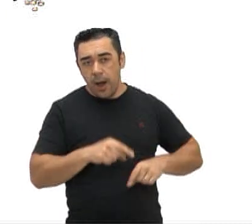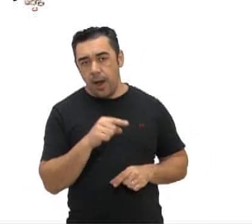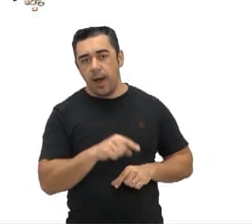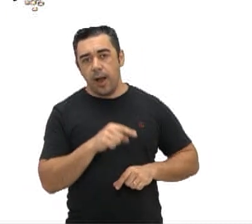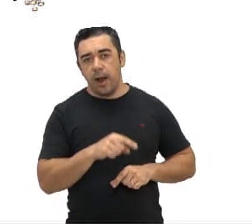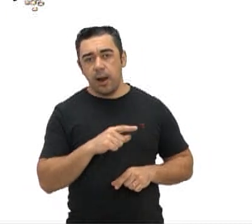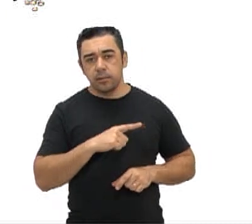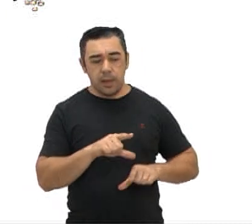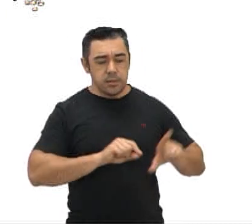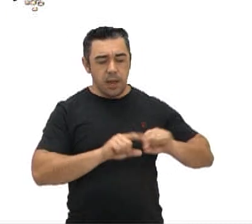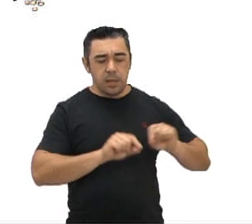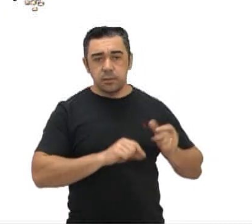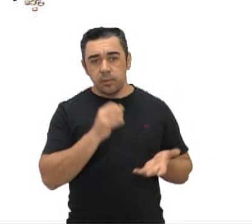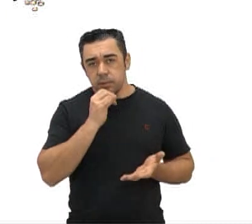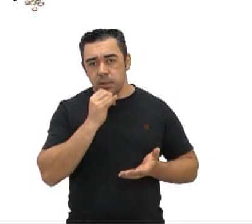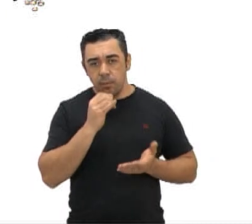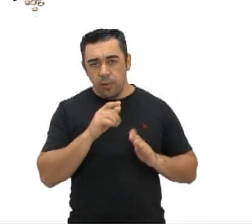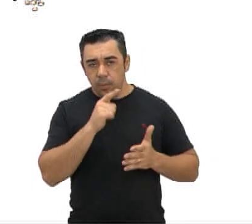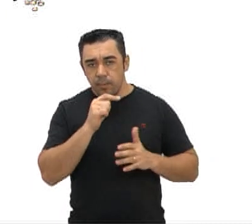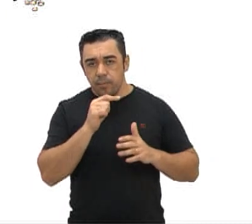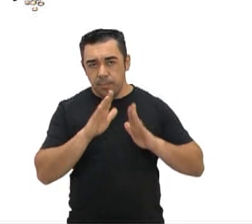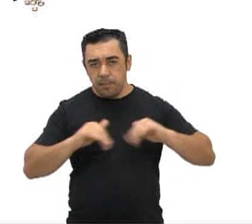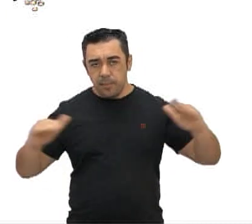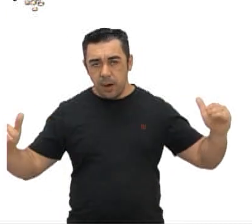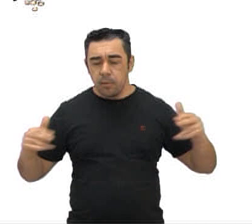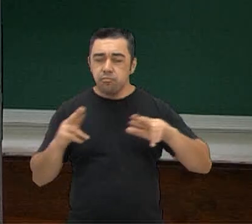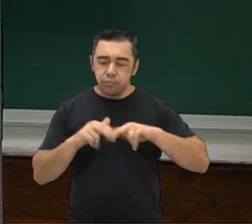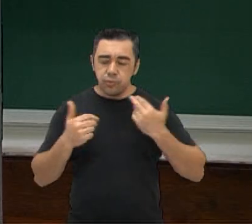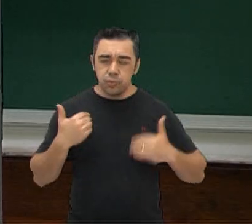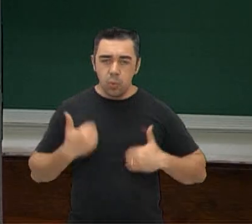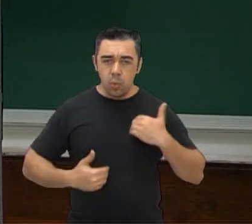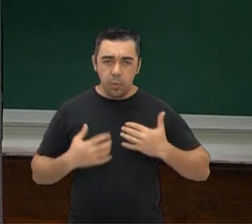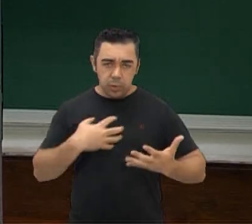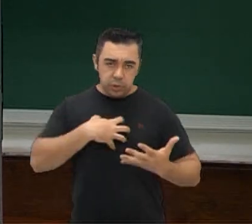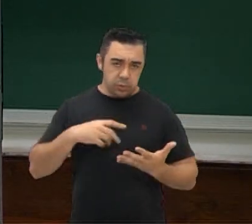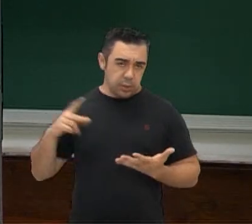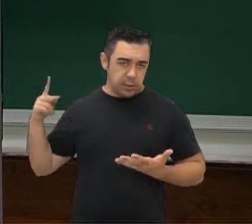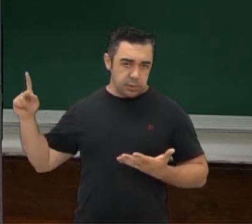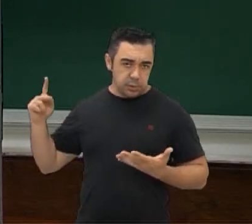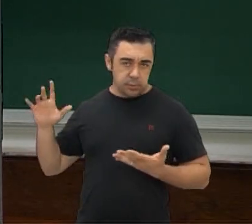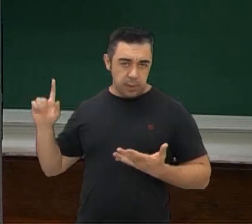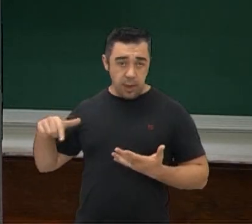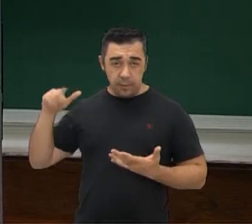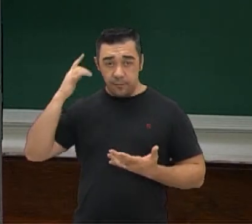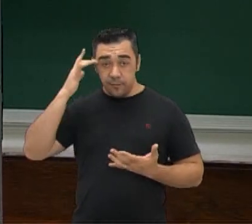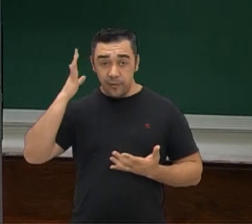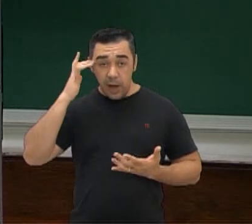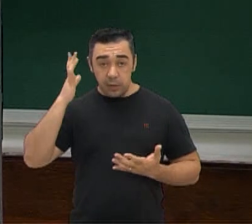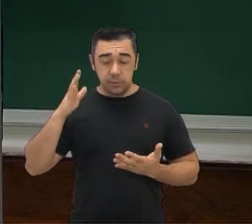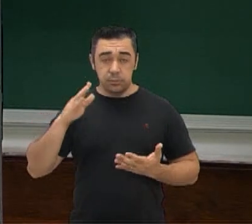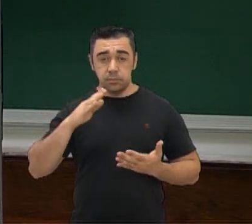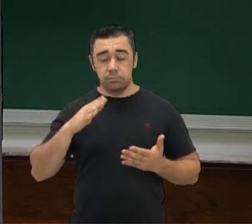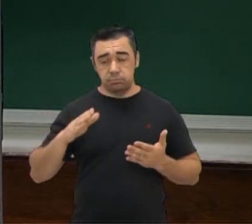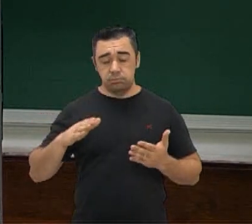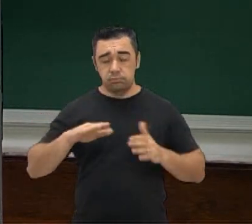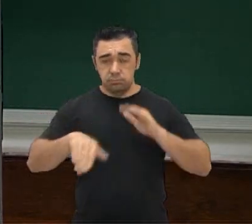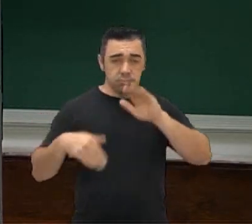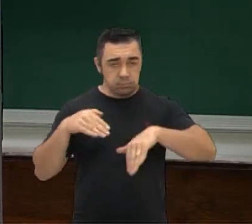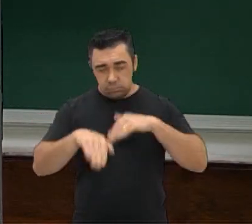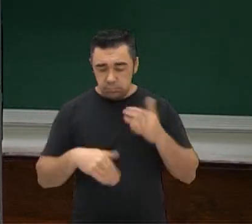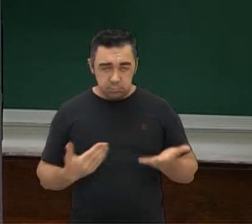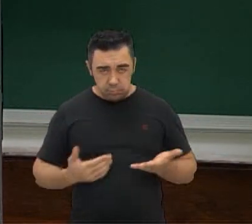mesma pressão seletiva, o mar, por exemplo, né? Então, eles acabaram ficando com esse formato corpóreo porque é o que facilita a natação, por exemplo, tá?